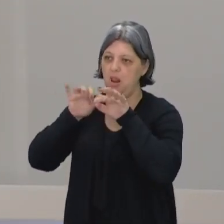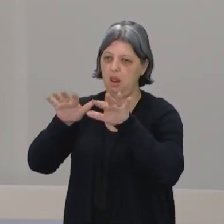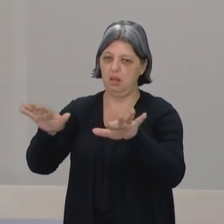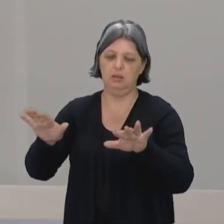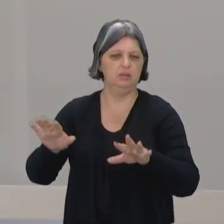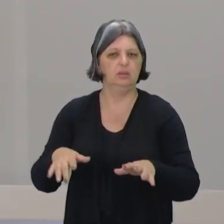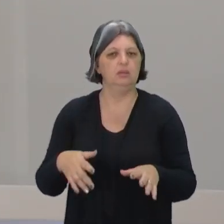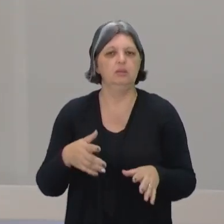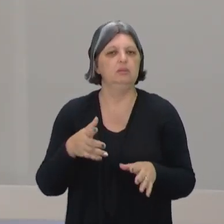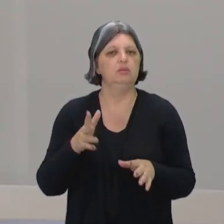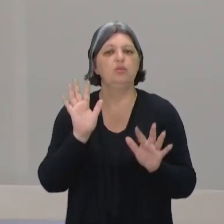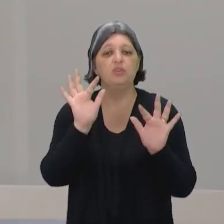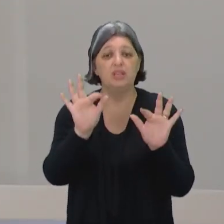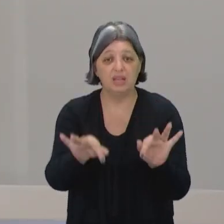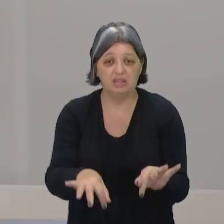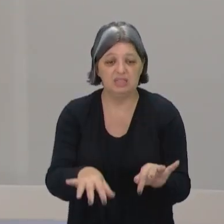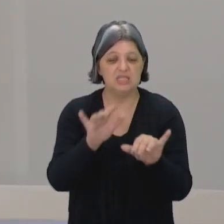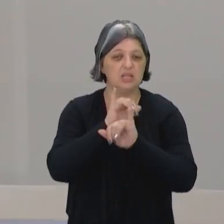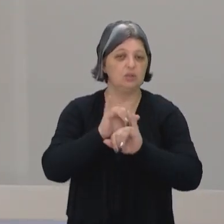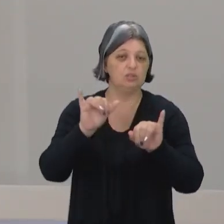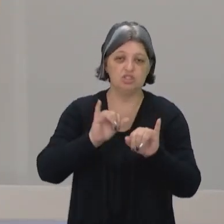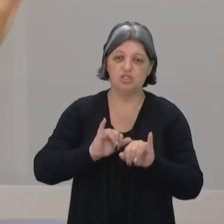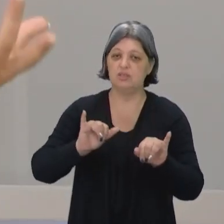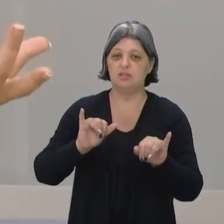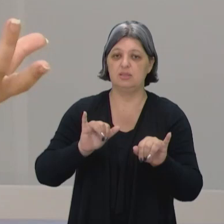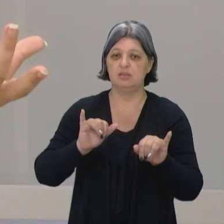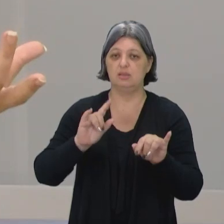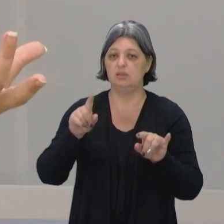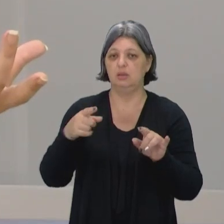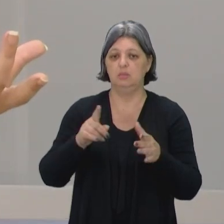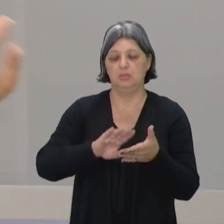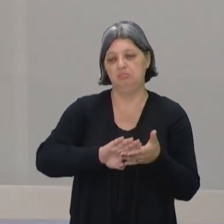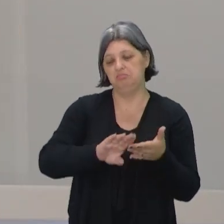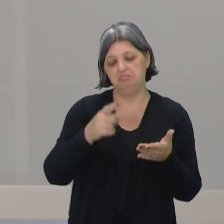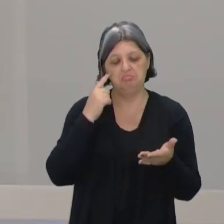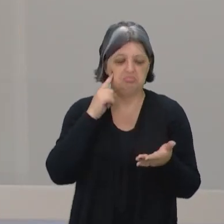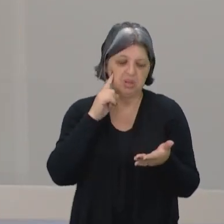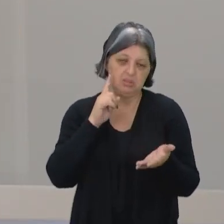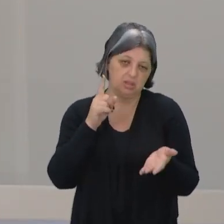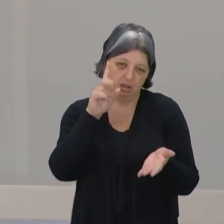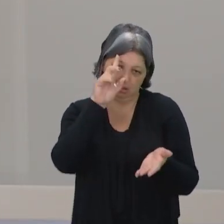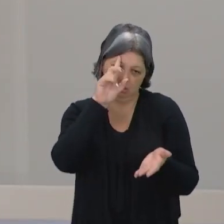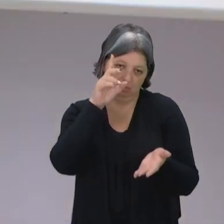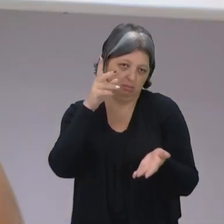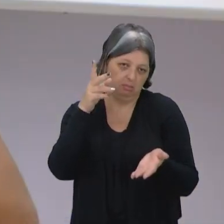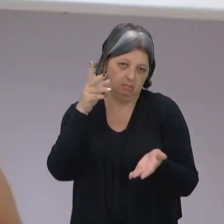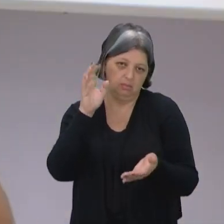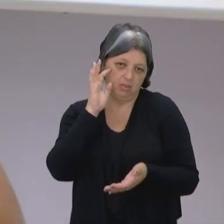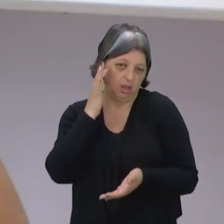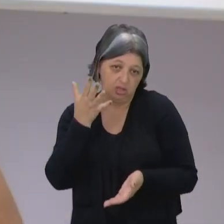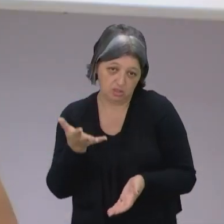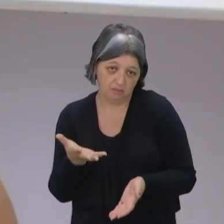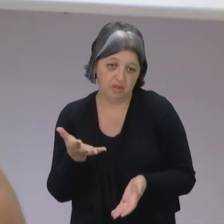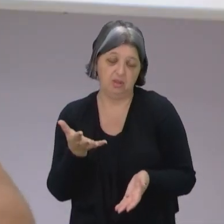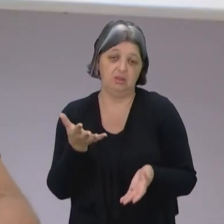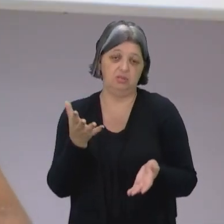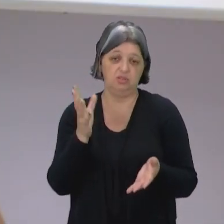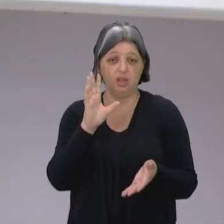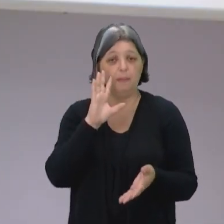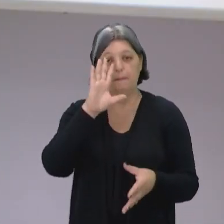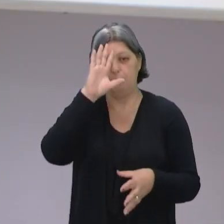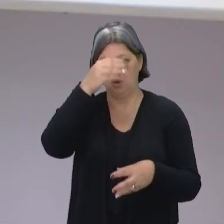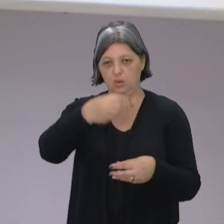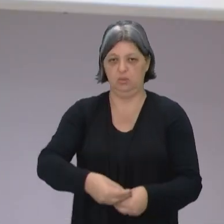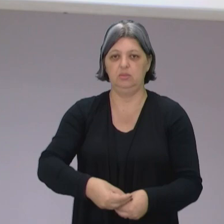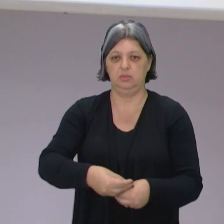termina de ler a notícia ali, a reportagem, tira aí suas conclusões. Já faz uma interpretação, a primeira que